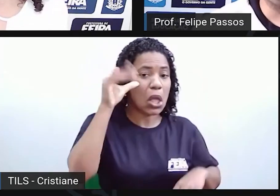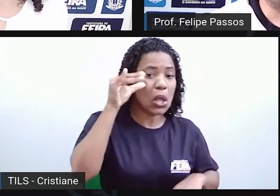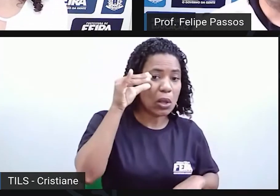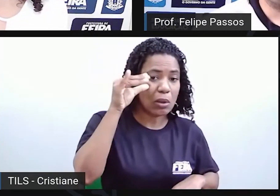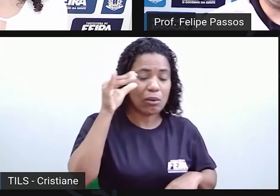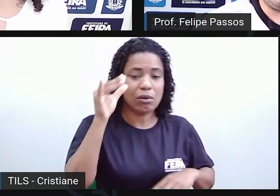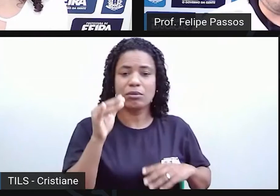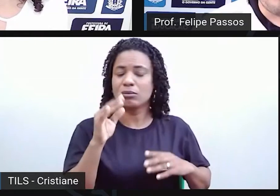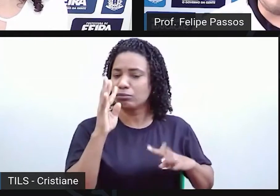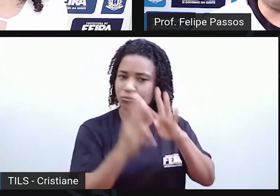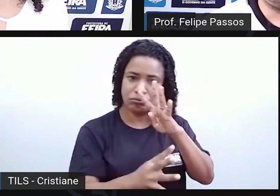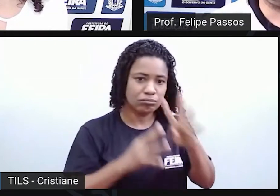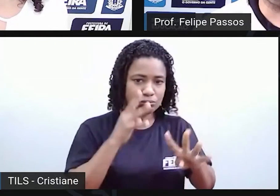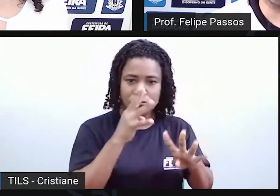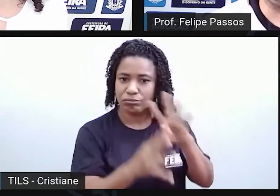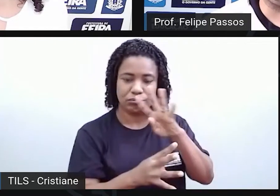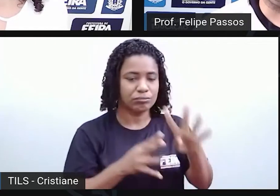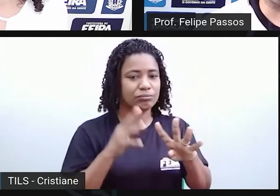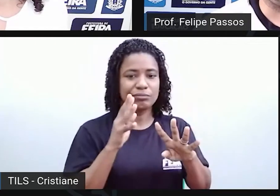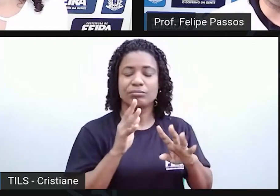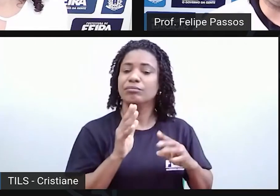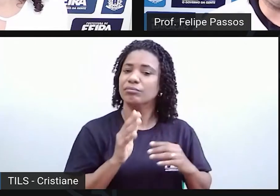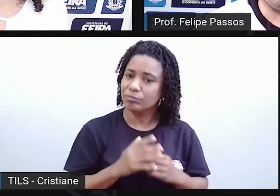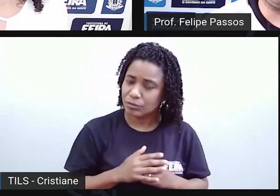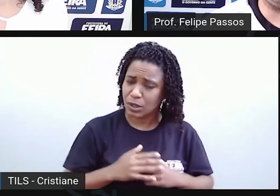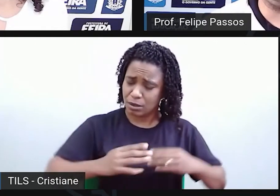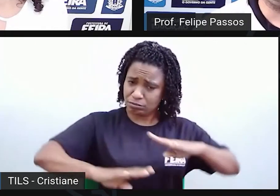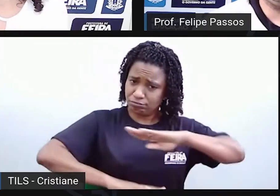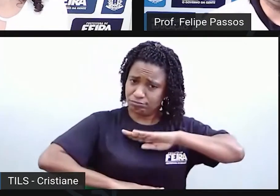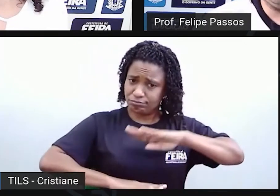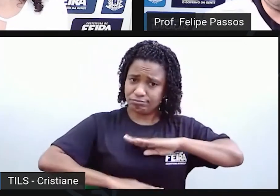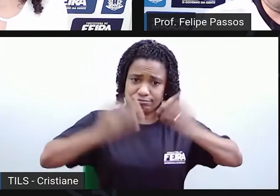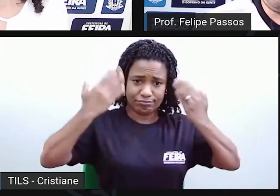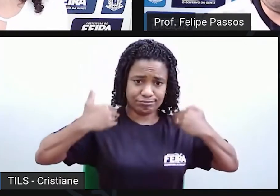cada um que fale sobre o seu próprio corpo, cada um que